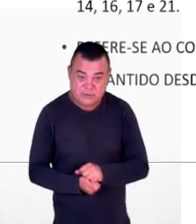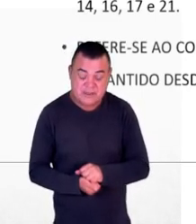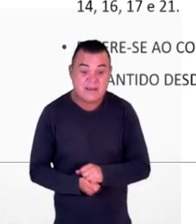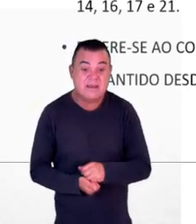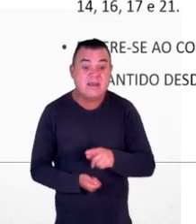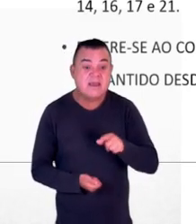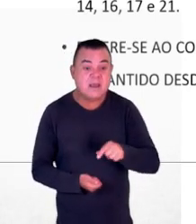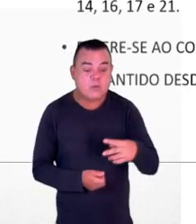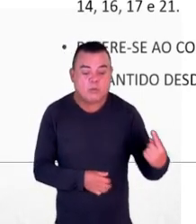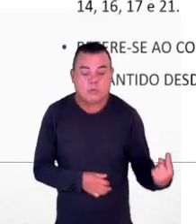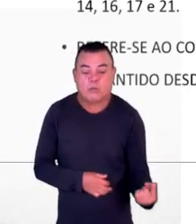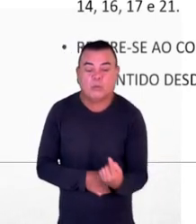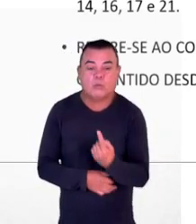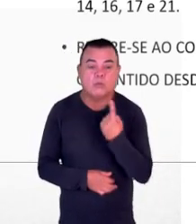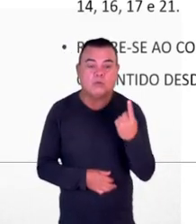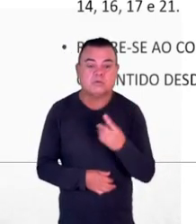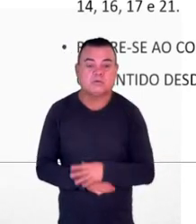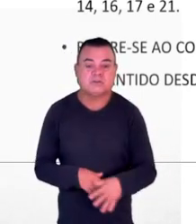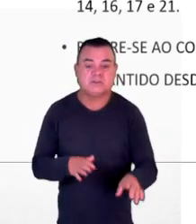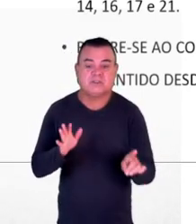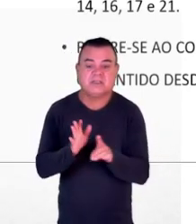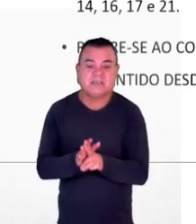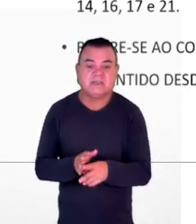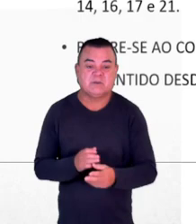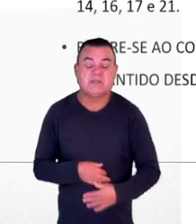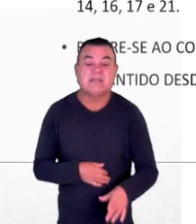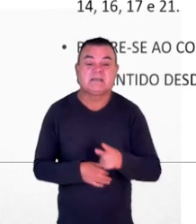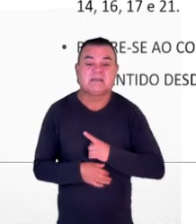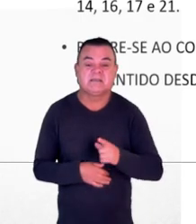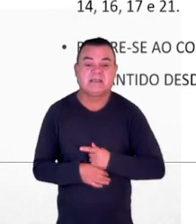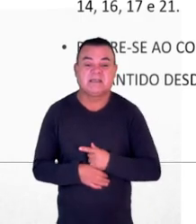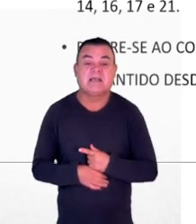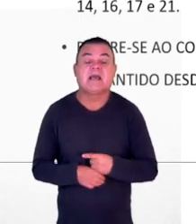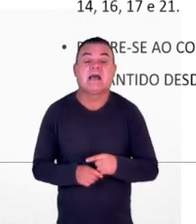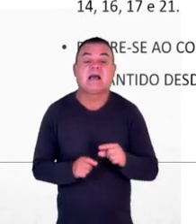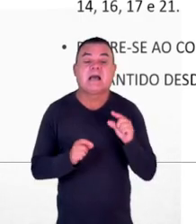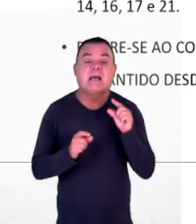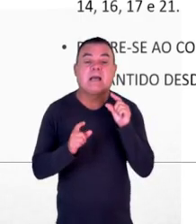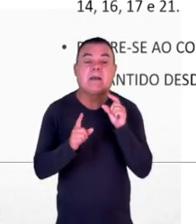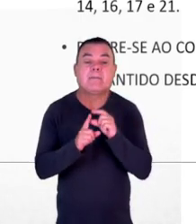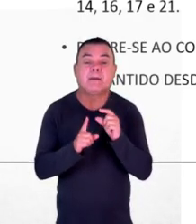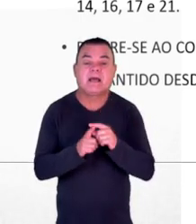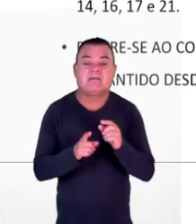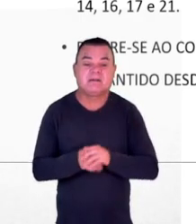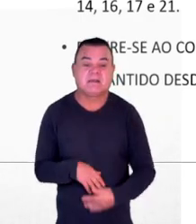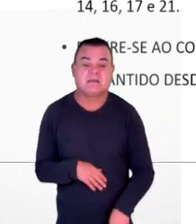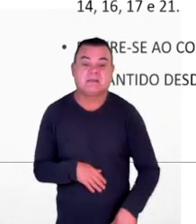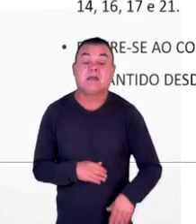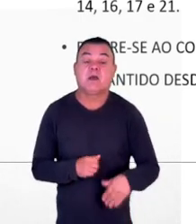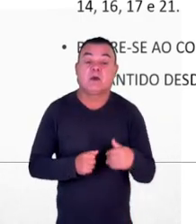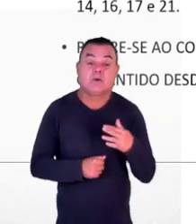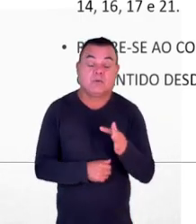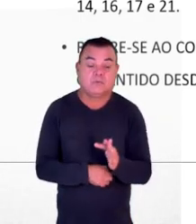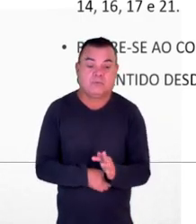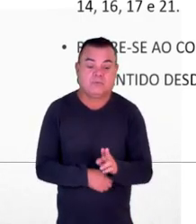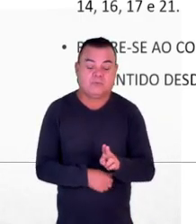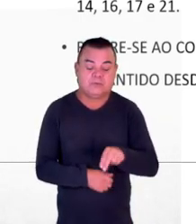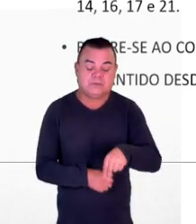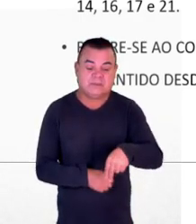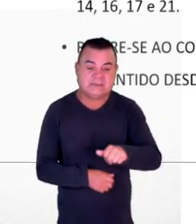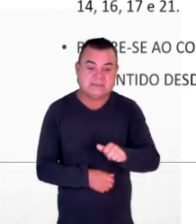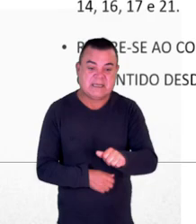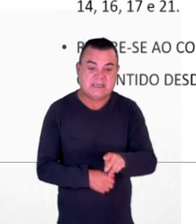único direito gravado com a palavra expressamente fundamental direito